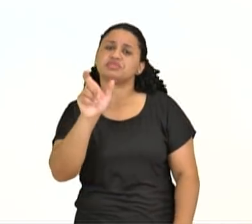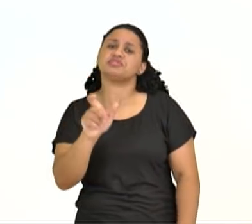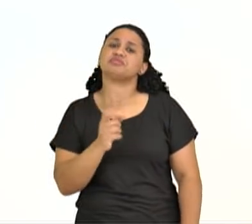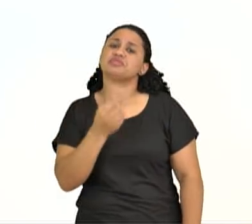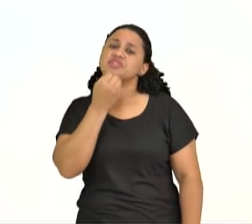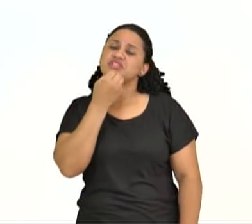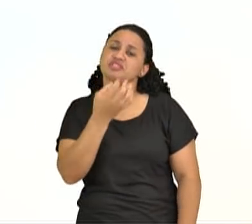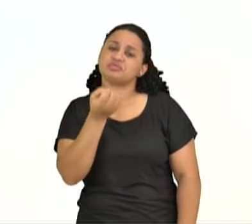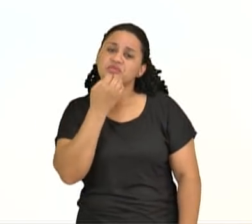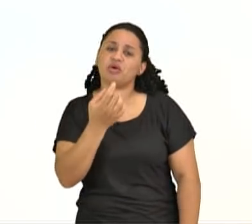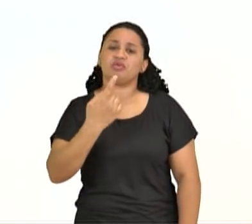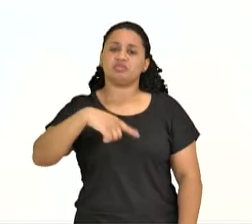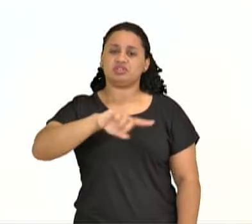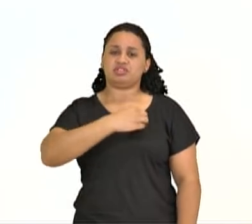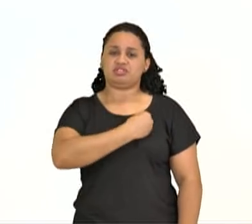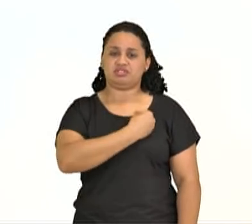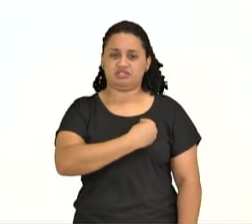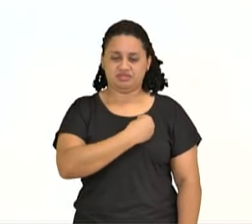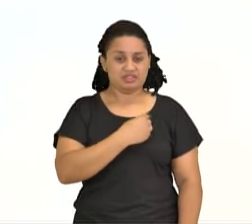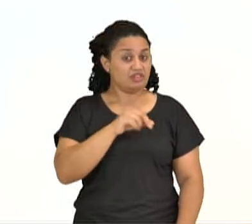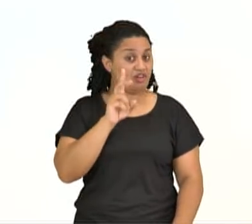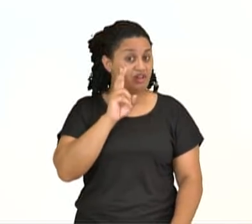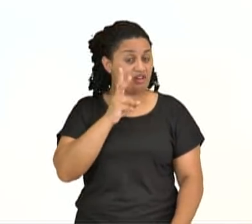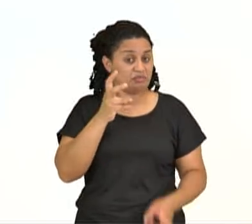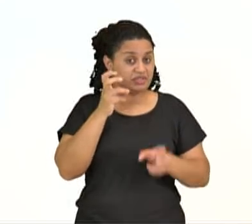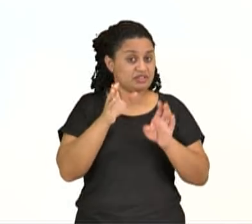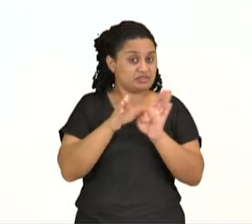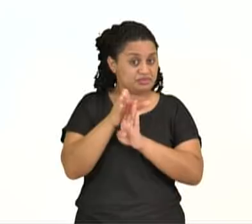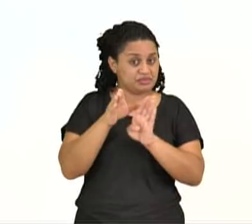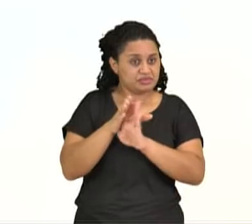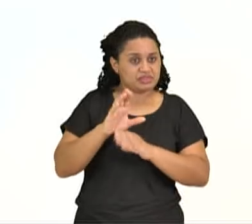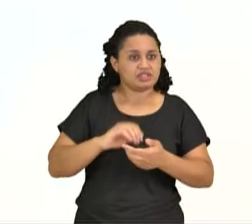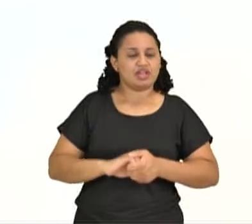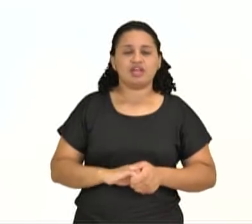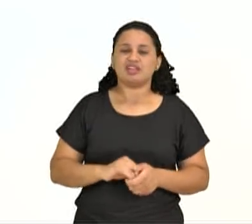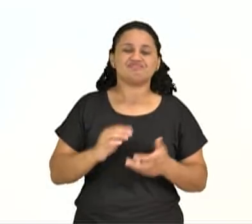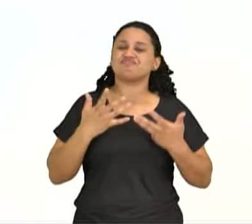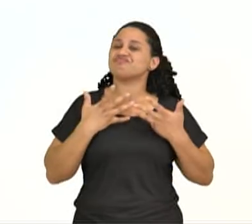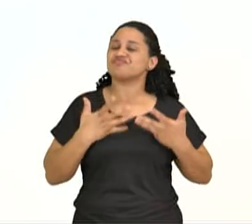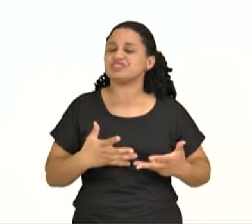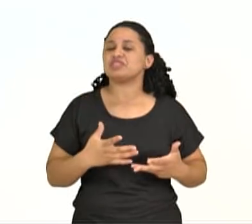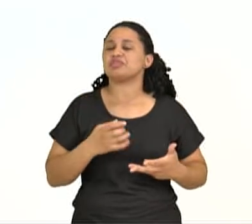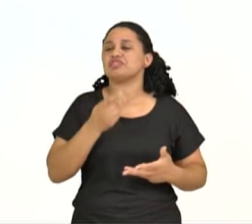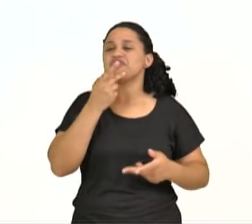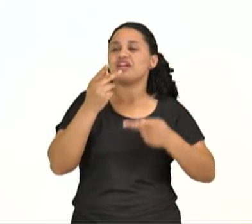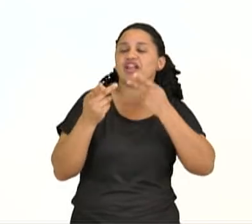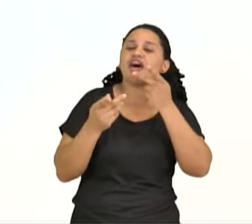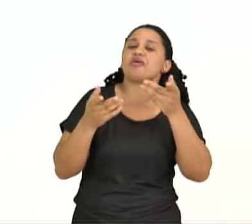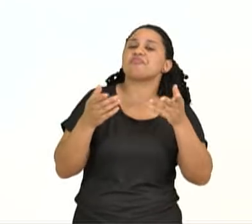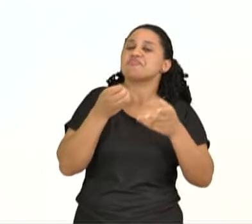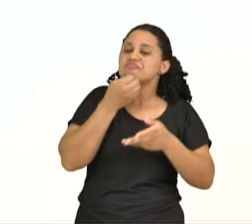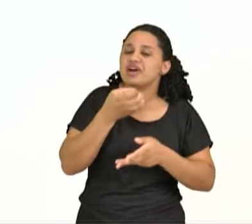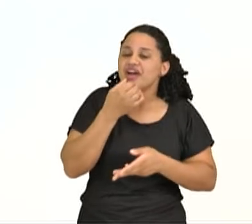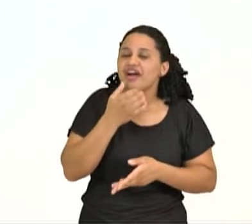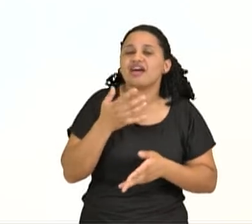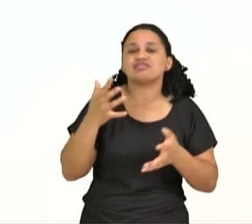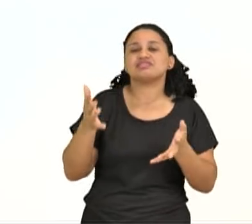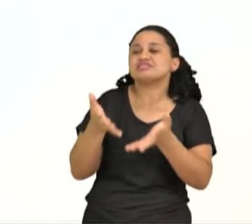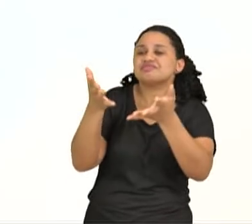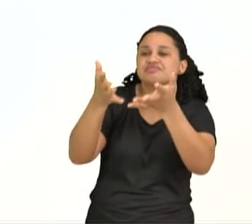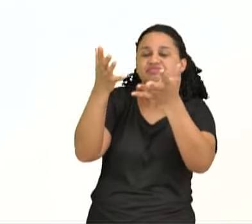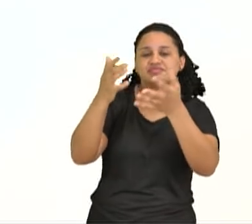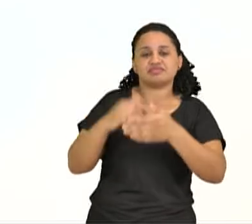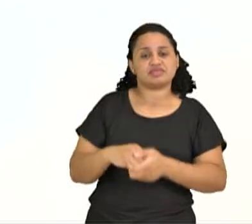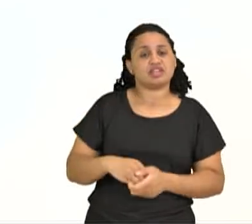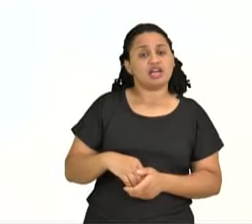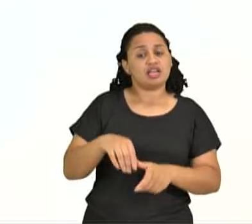Olha o conselho que legal. E não nos cansemos de elogiar. Palavras de louvor e honra trazem